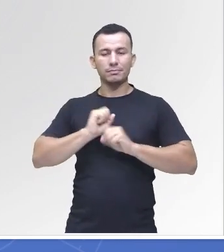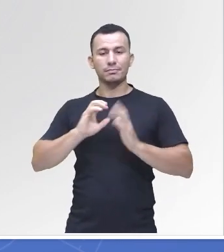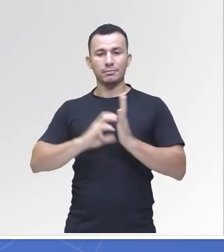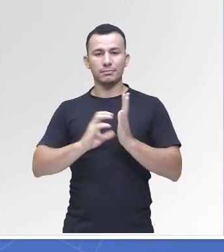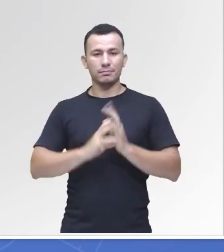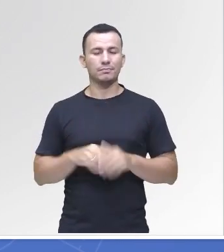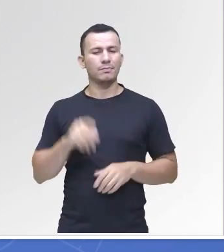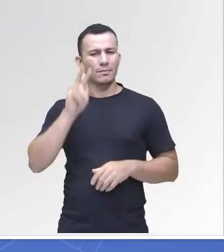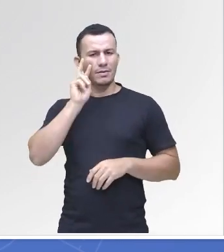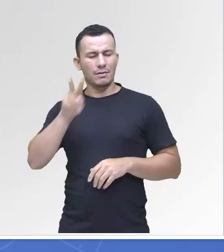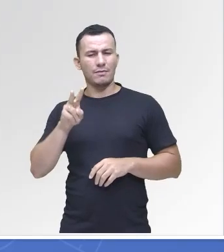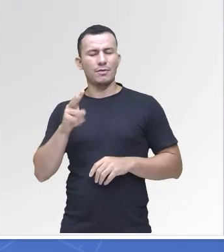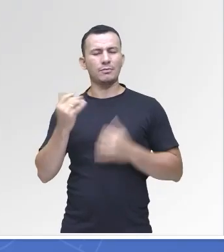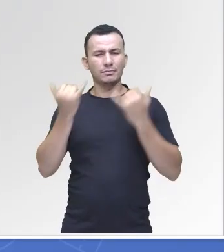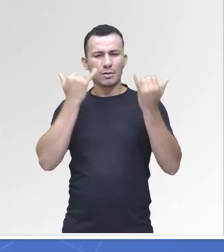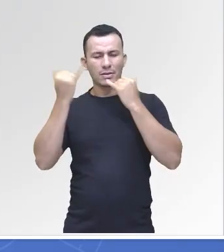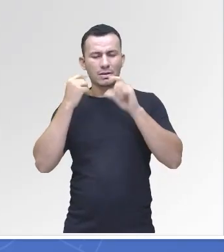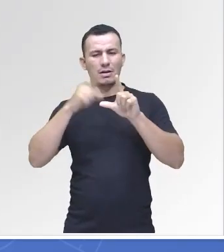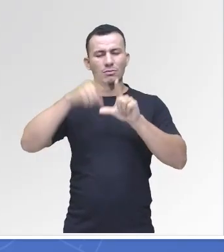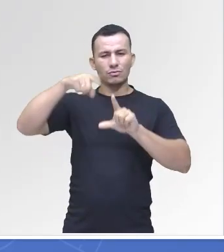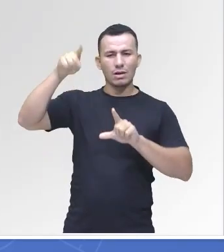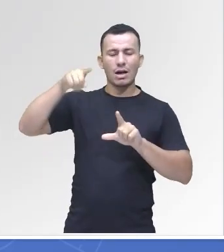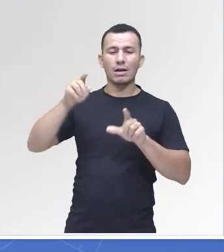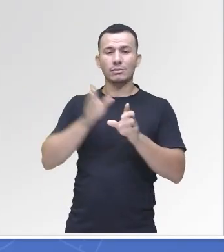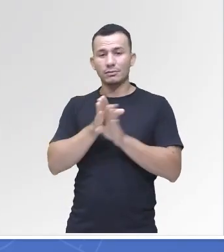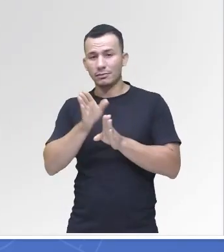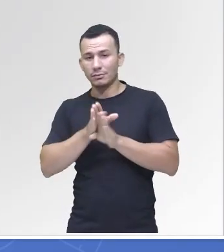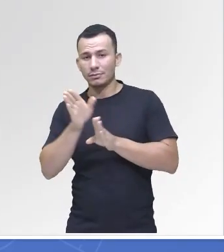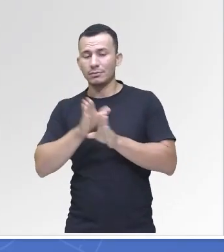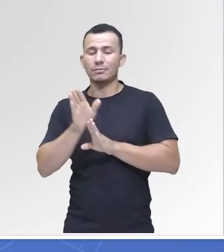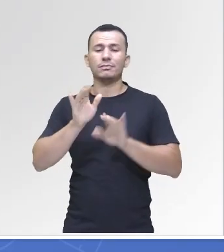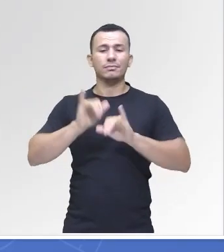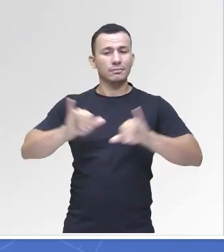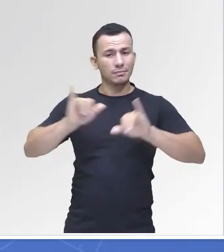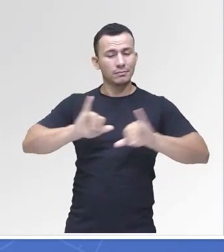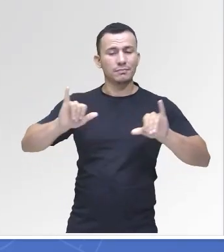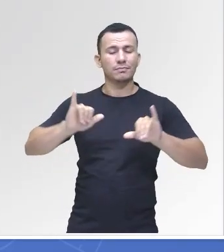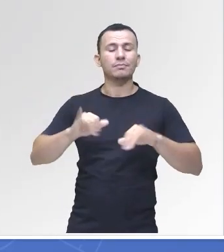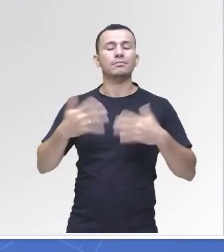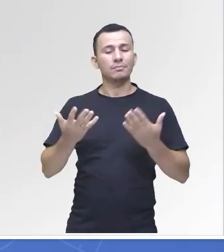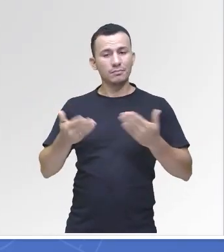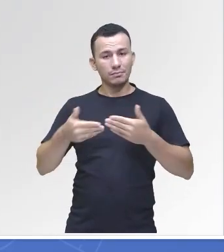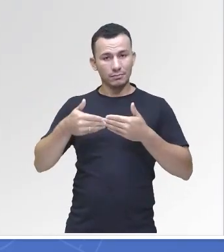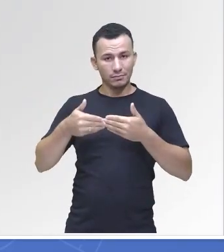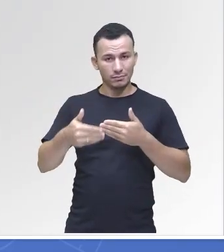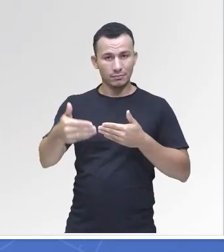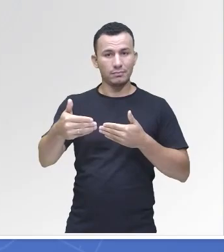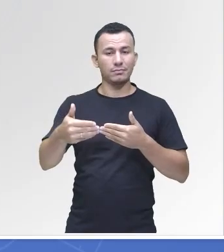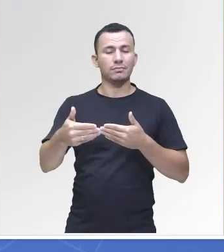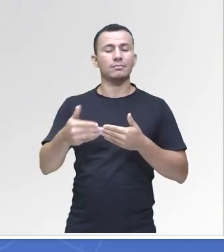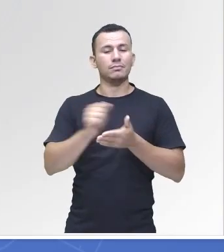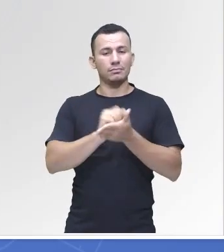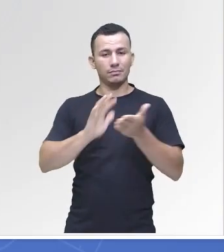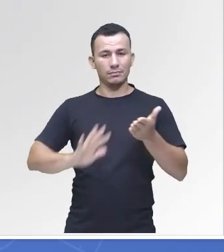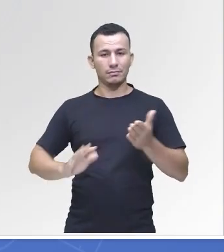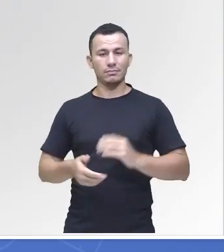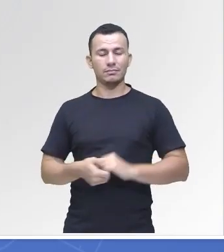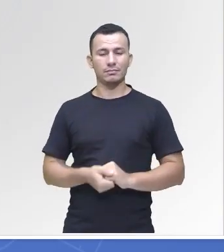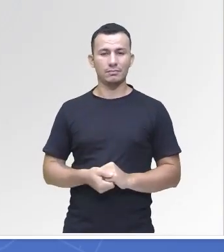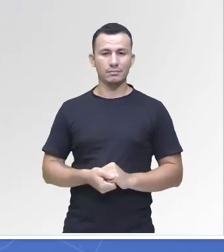aí sobre os vírus, algumas doenças, né, alguns alertas também para a nossa vida. E aí a gente vai continuar, vamos para a nossa DLI.